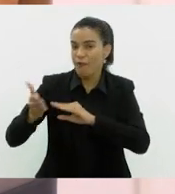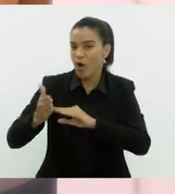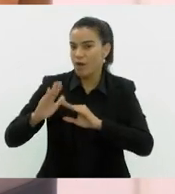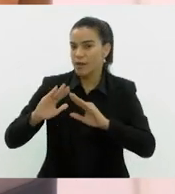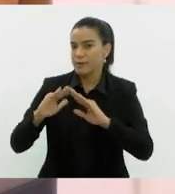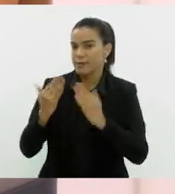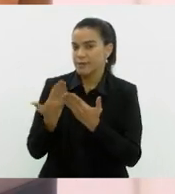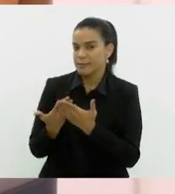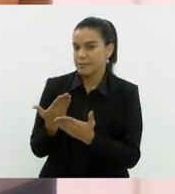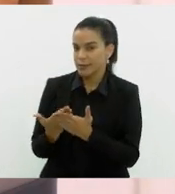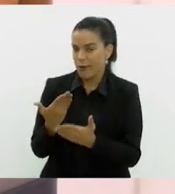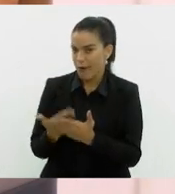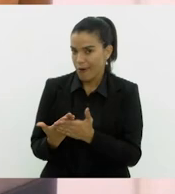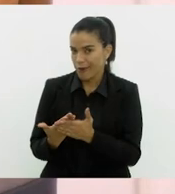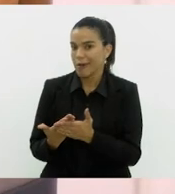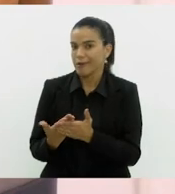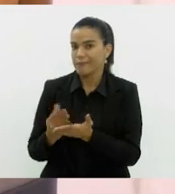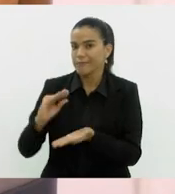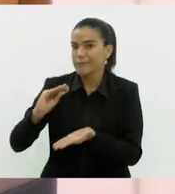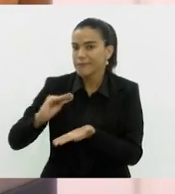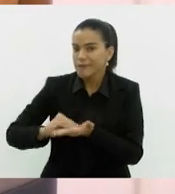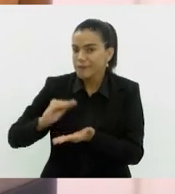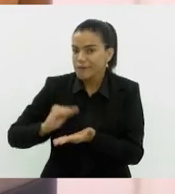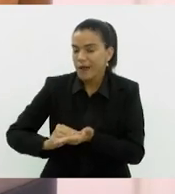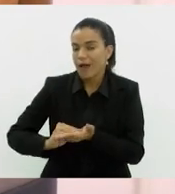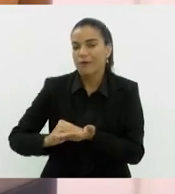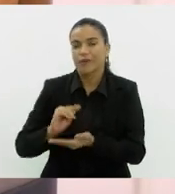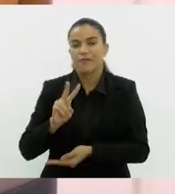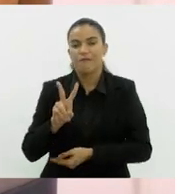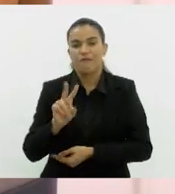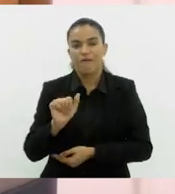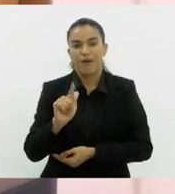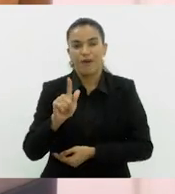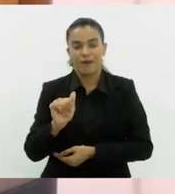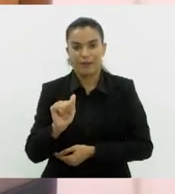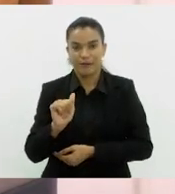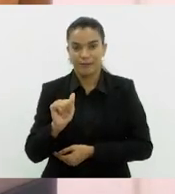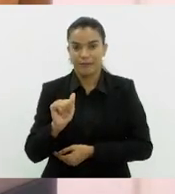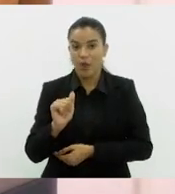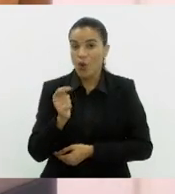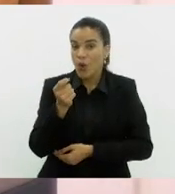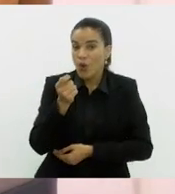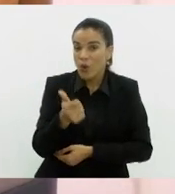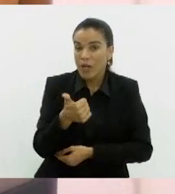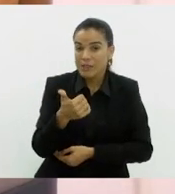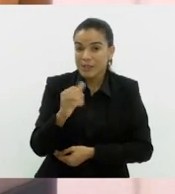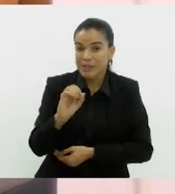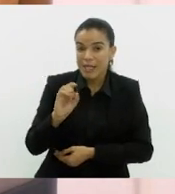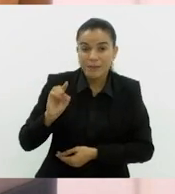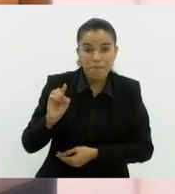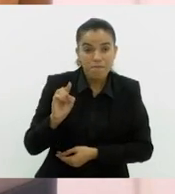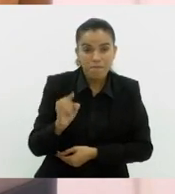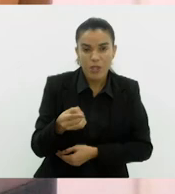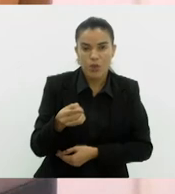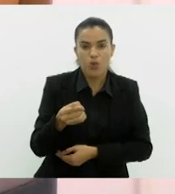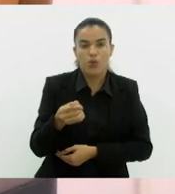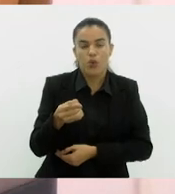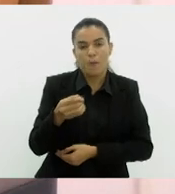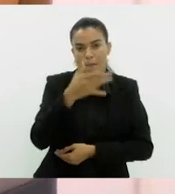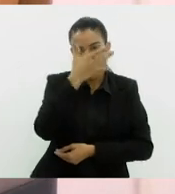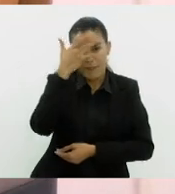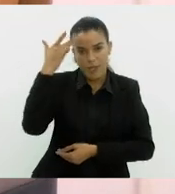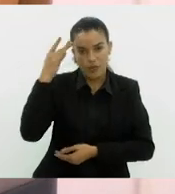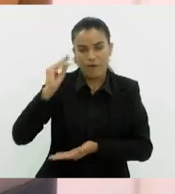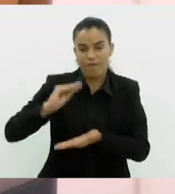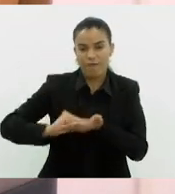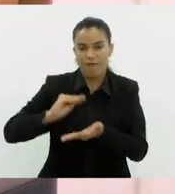crianças impactadas pela falta de vaga em Niterói. A gente tem quase 10 mil pessoas impactadas por causa dessa